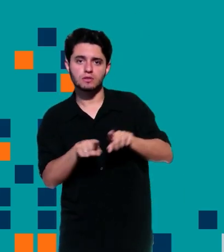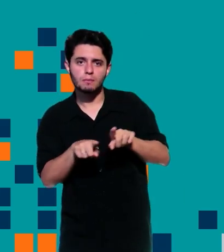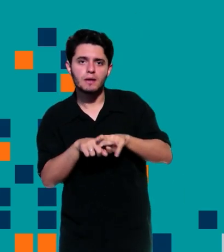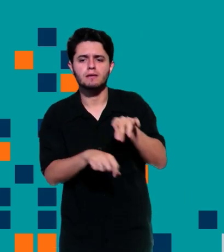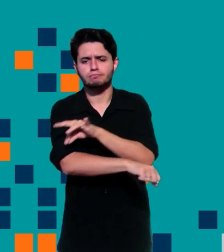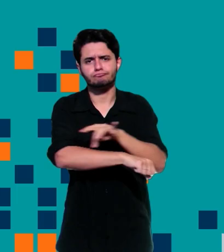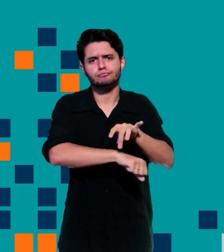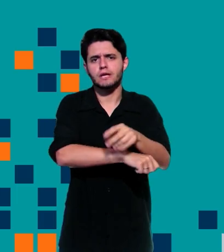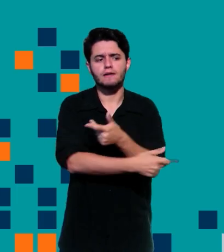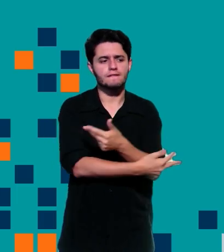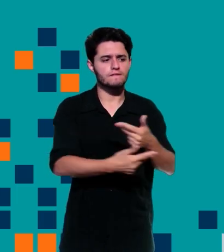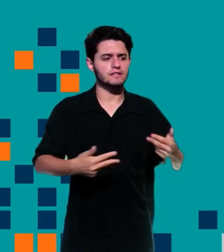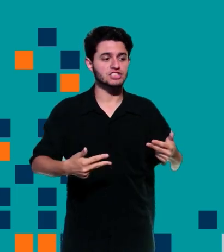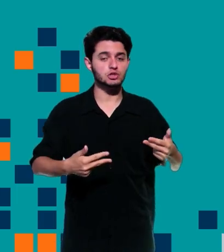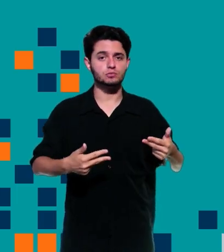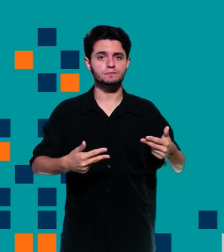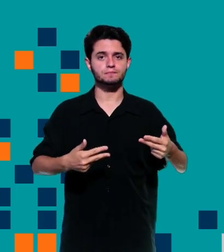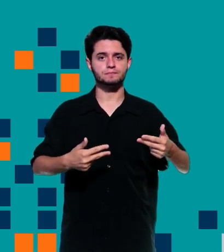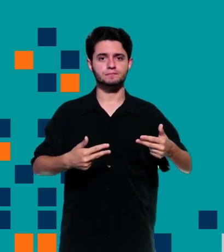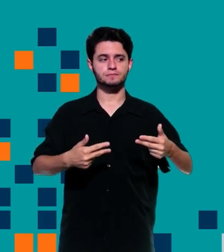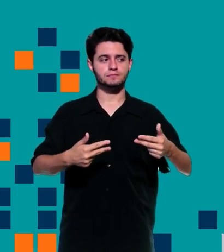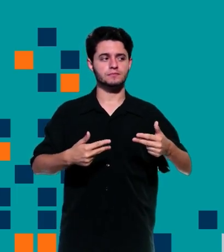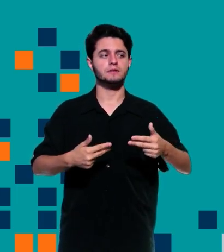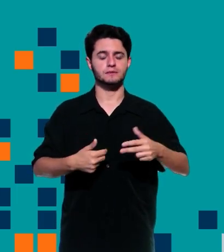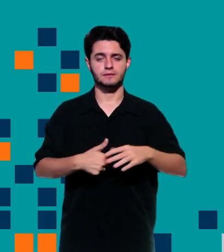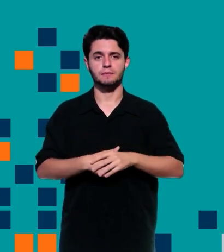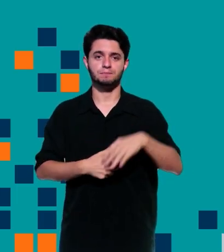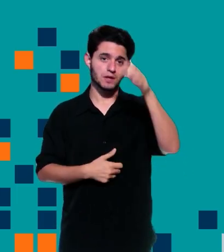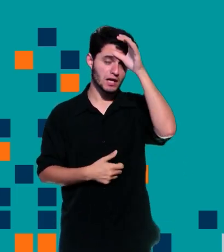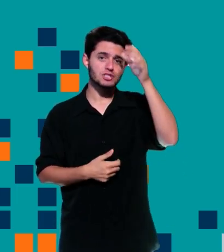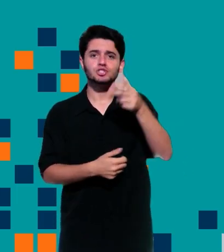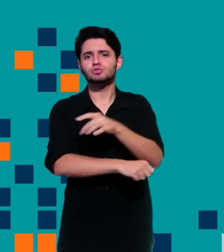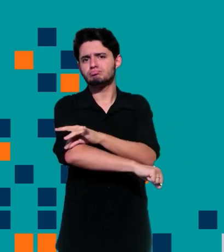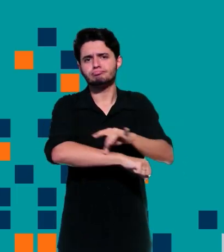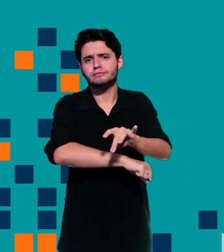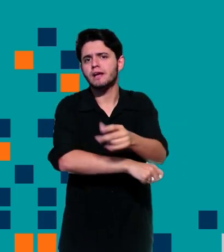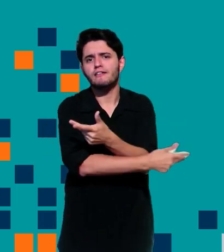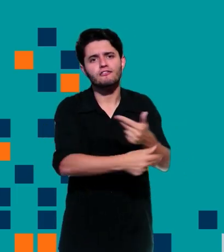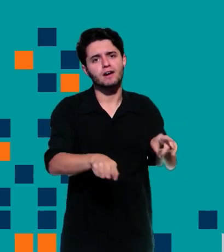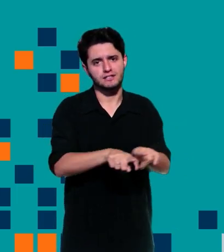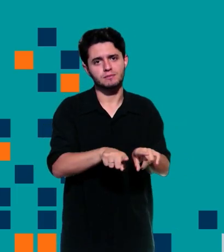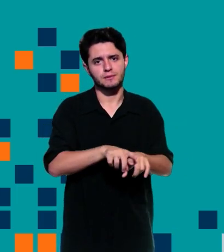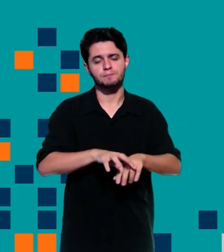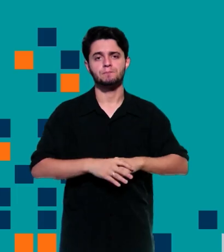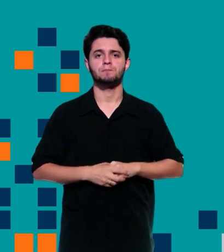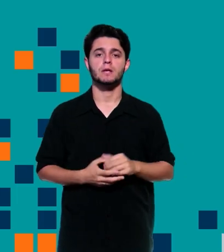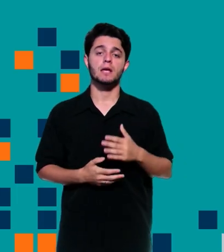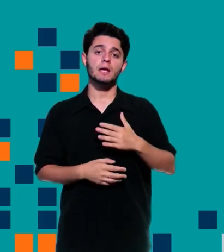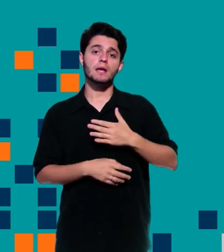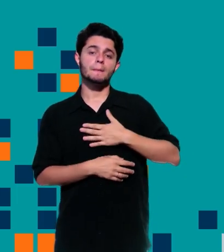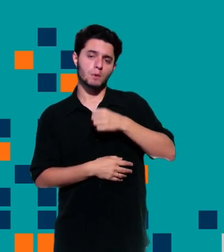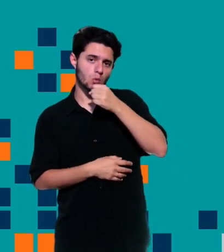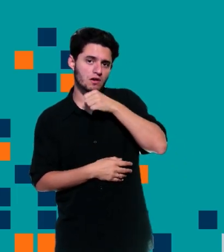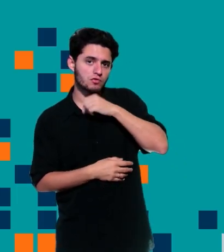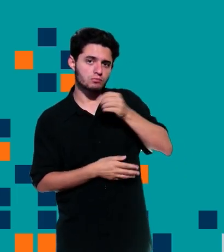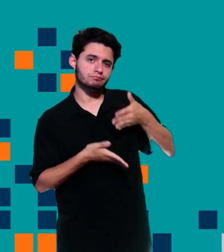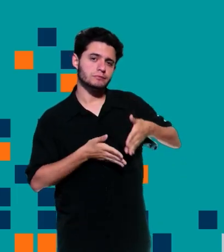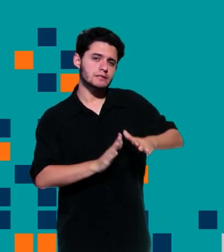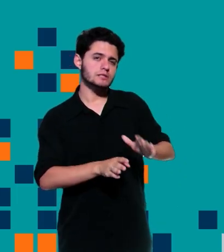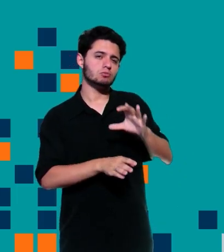momento do Brasil, né? Então, assim, meu avô nasceu em 19, morreu em 2002. Eu